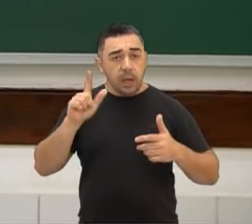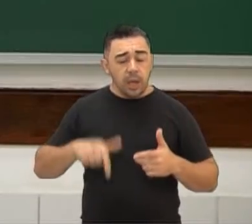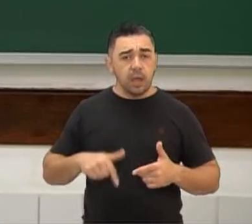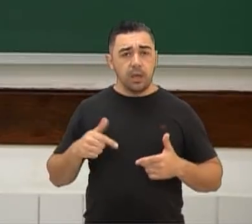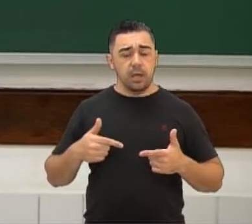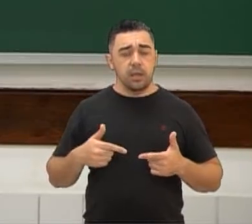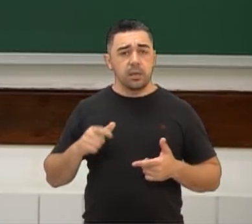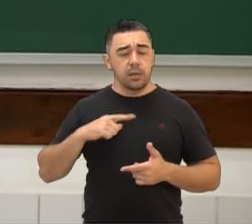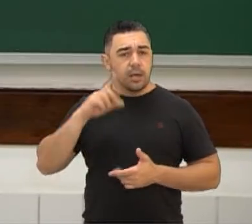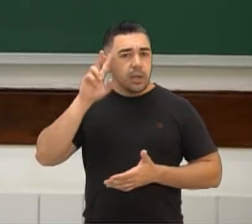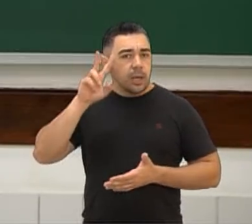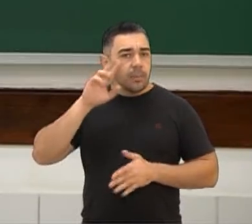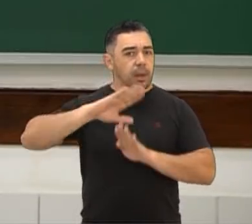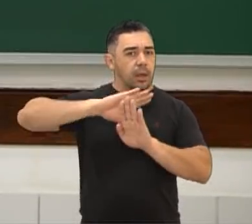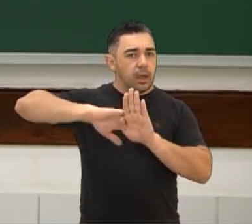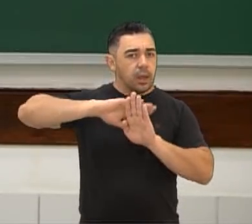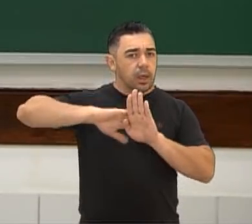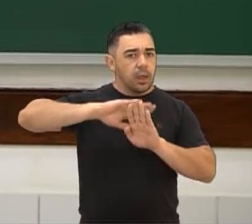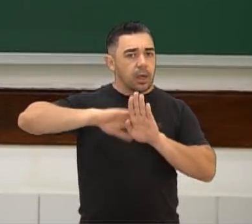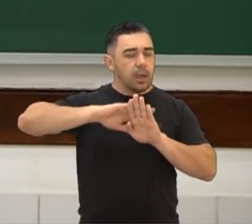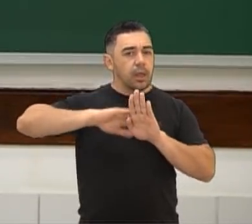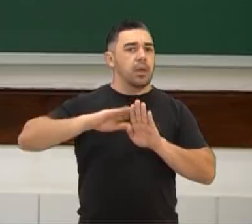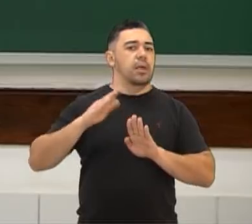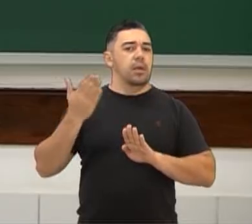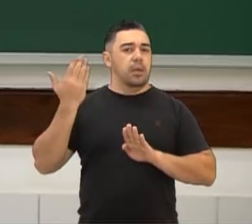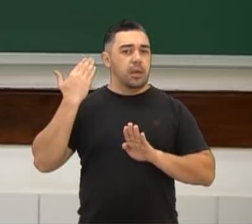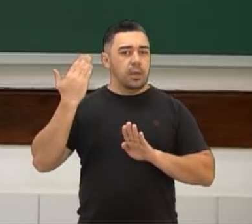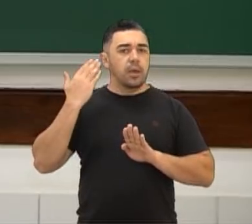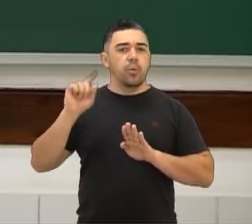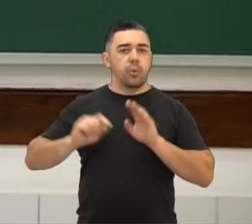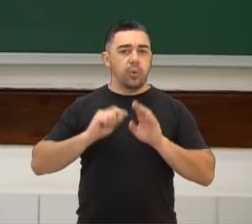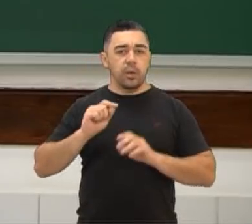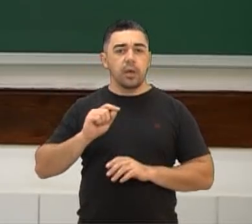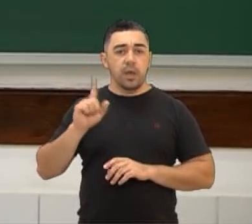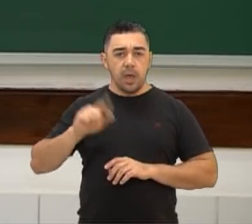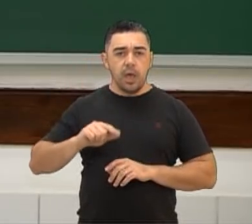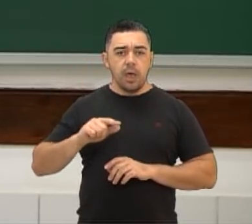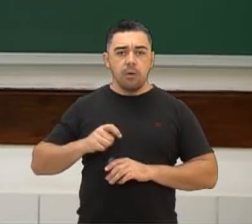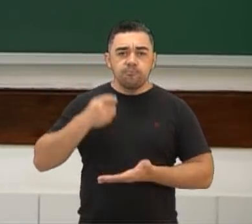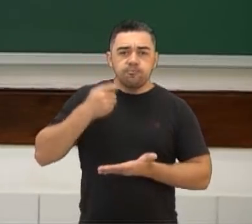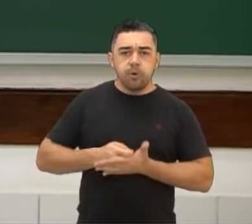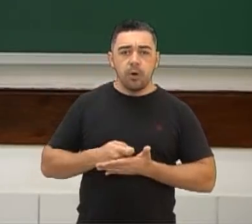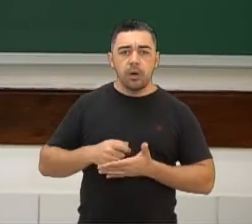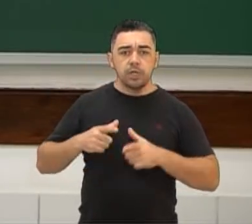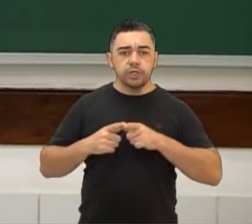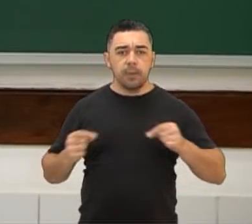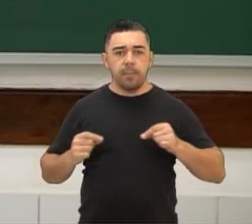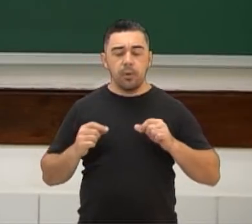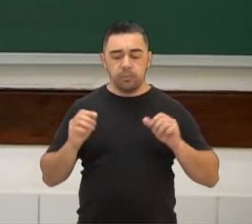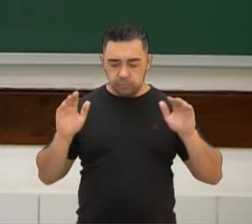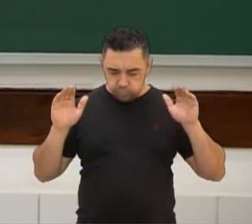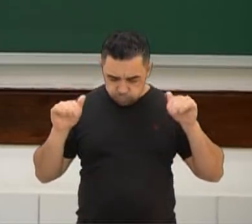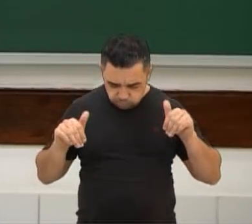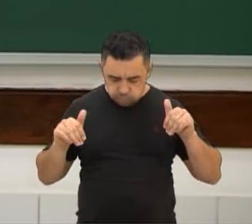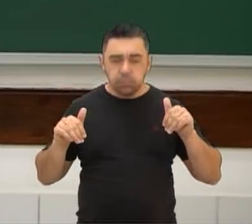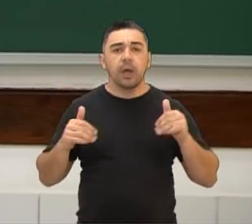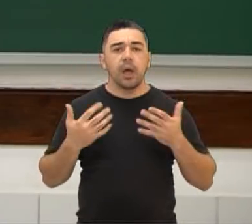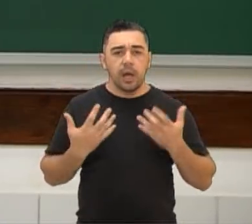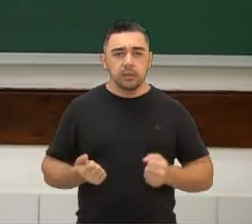aí você lembra da intenção original, forçar uma rendição do Japão mais